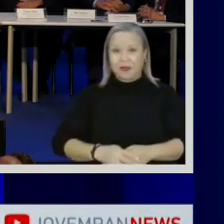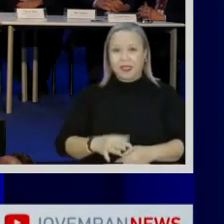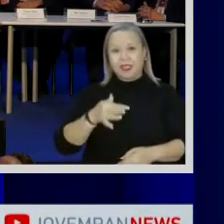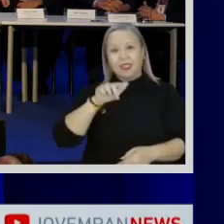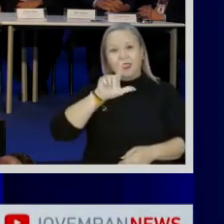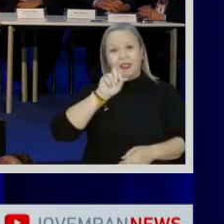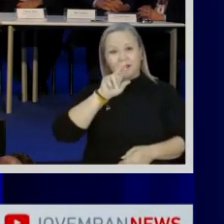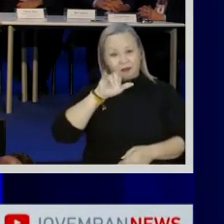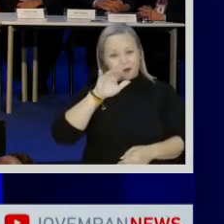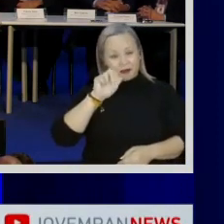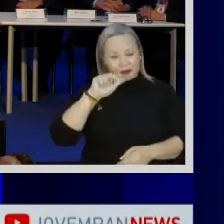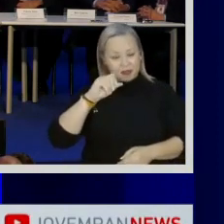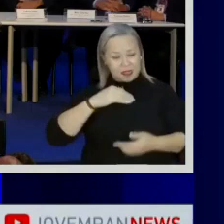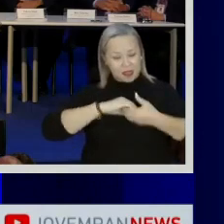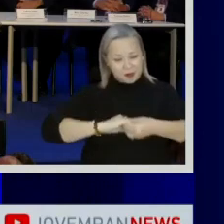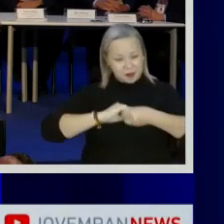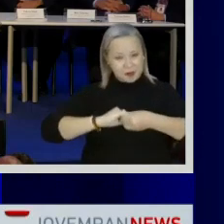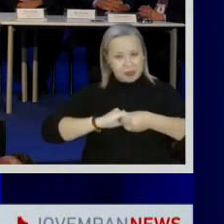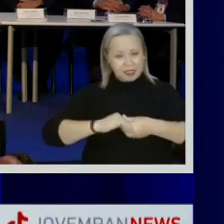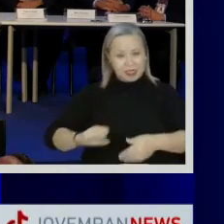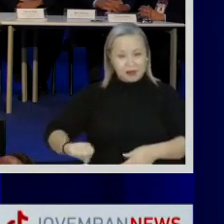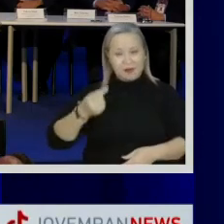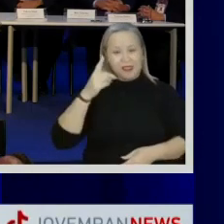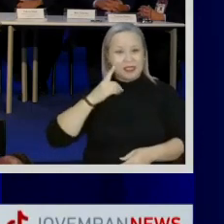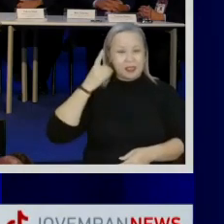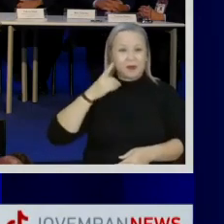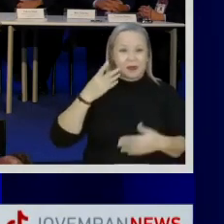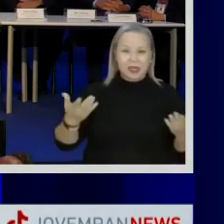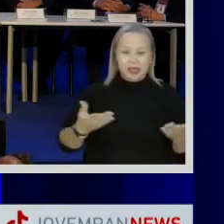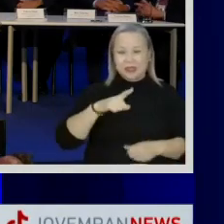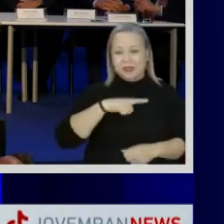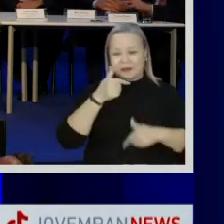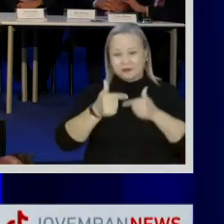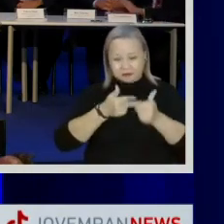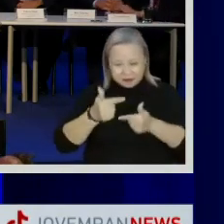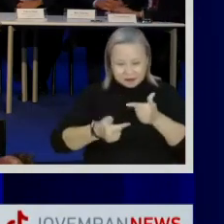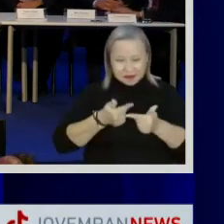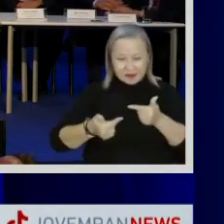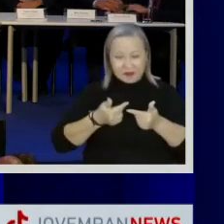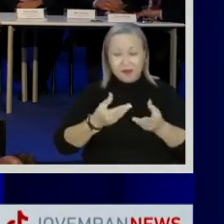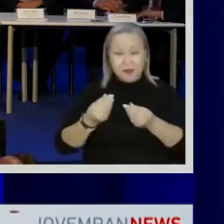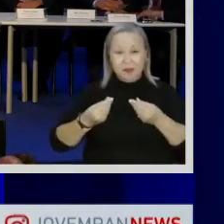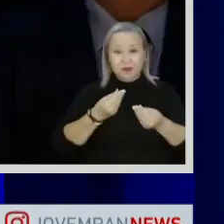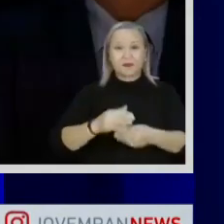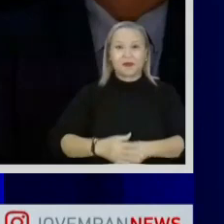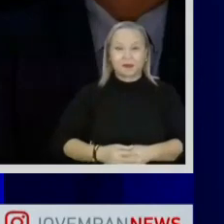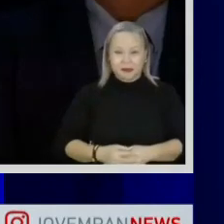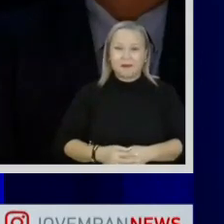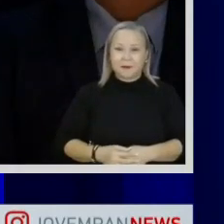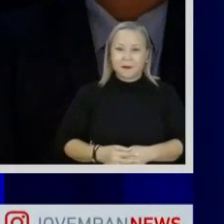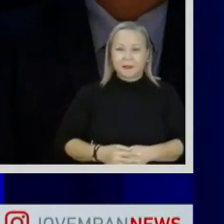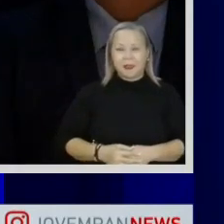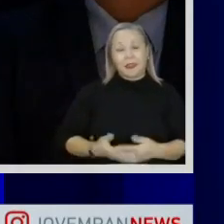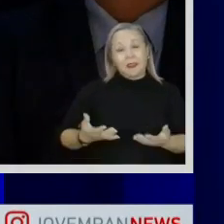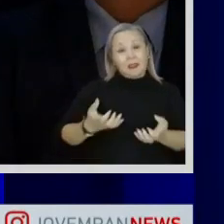que foi promulgada por representantes do povo, fosse respeitada, fosse mantida. Esse é o conceito mais básico, mais objetivo